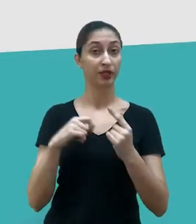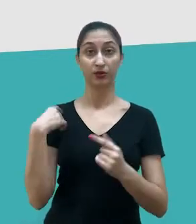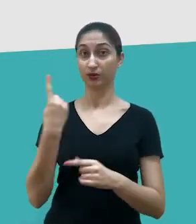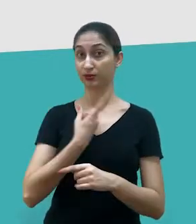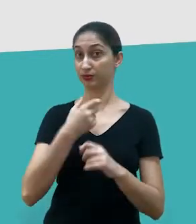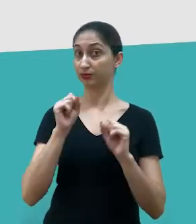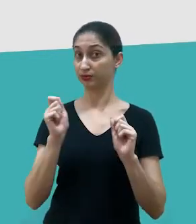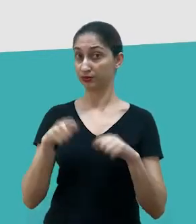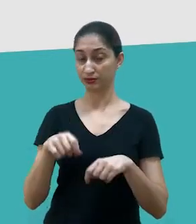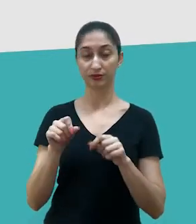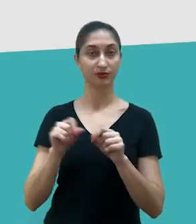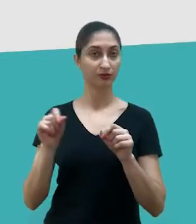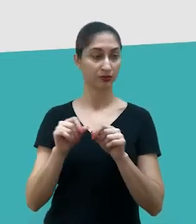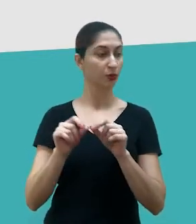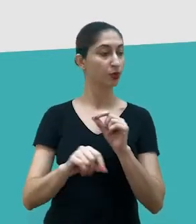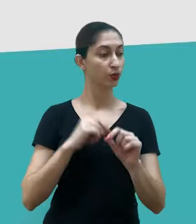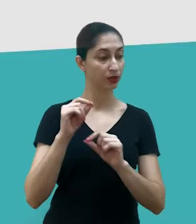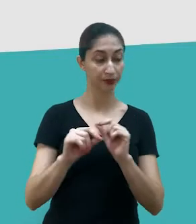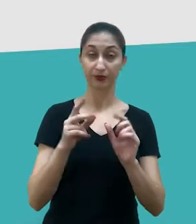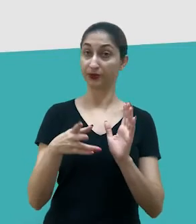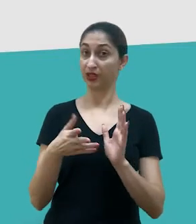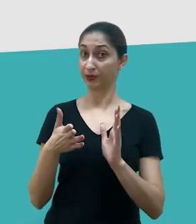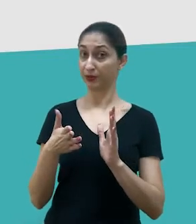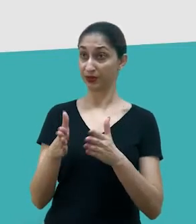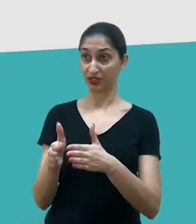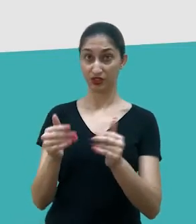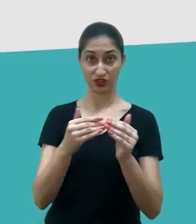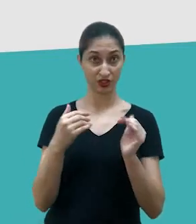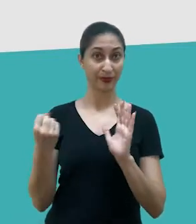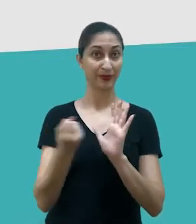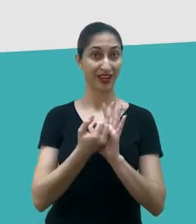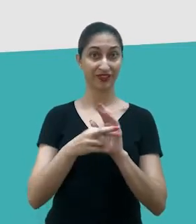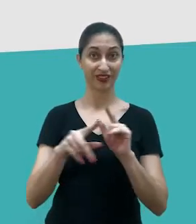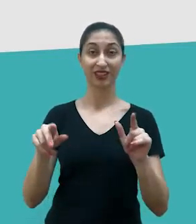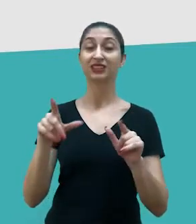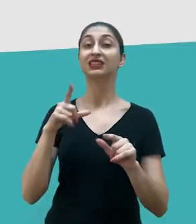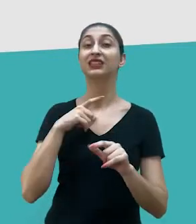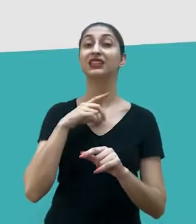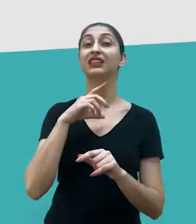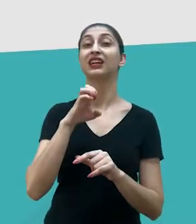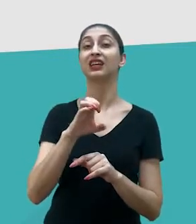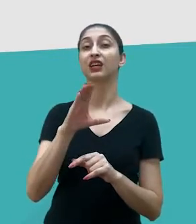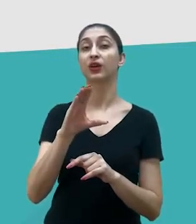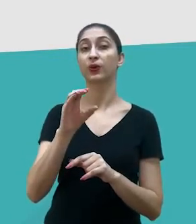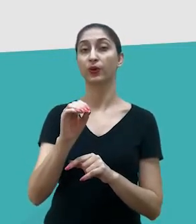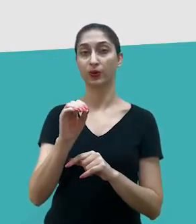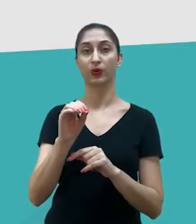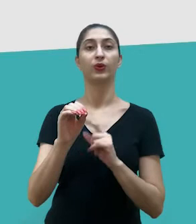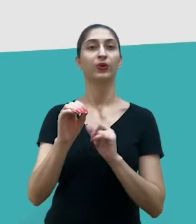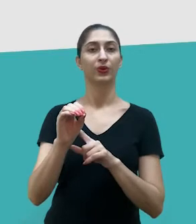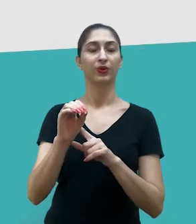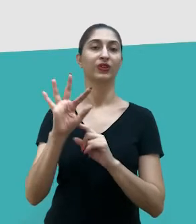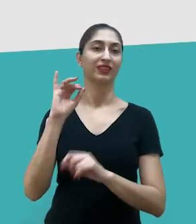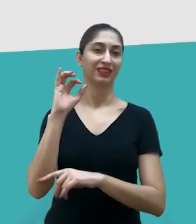fazer enquanto consumidores é cobrar que as marcas tenham materiais que são eco-friendly, ou seja, amigos